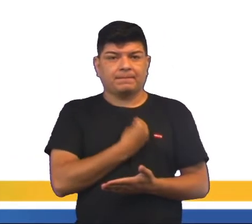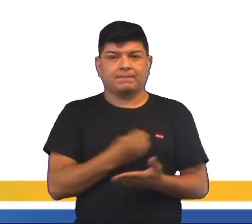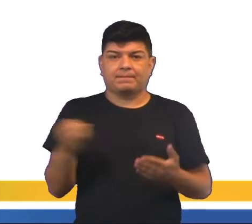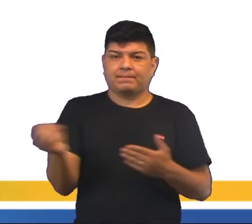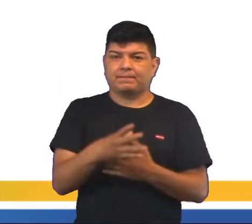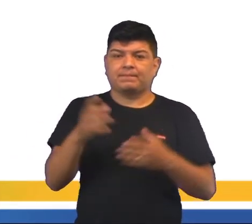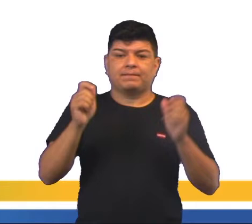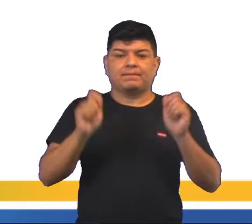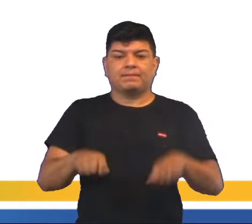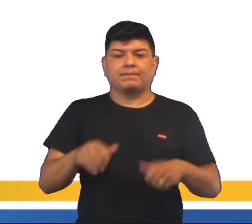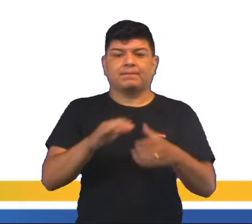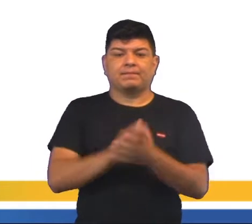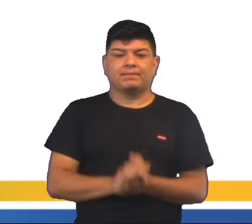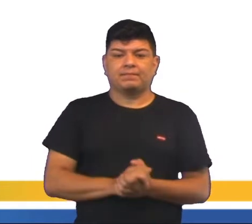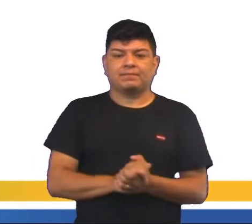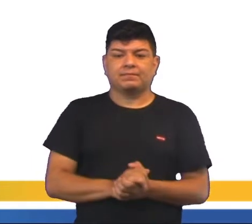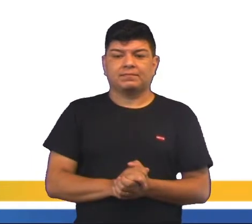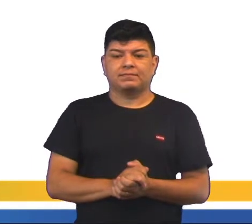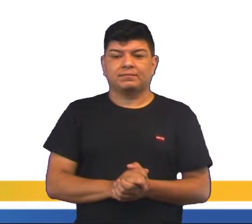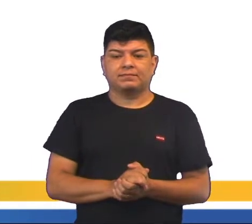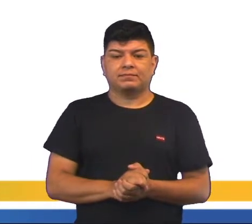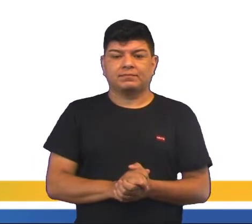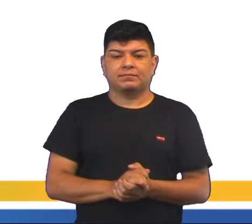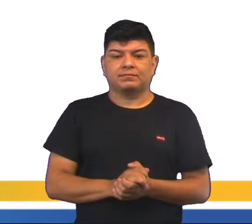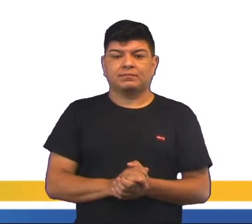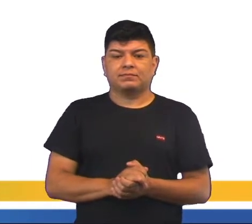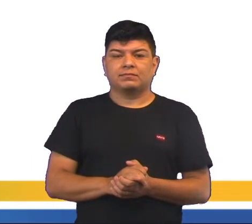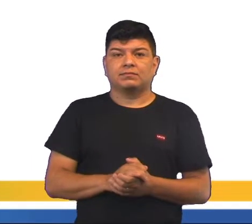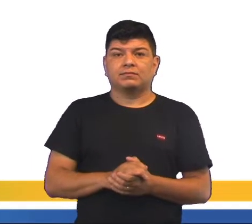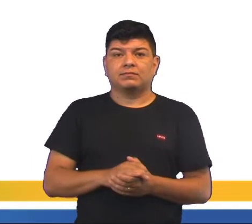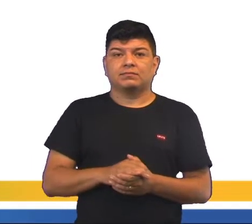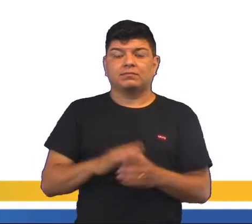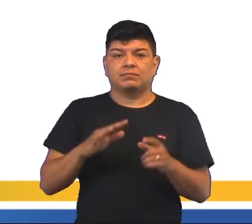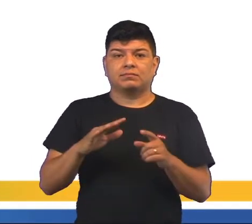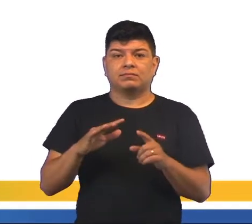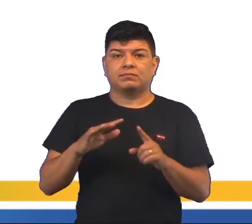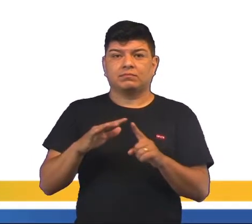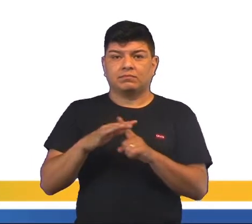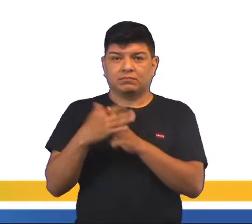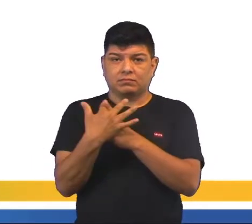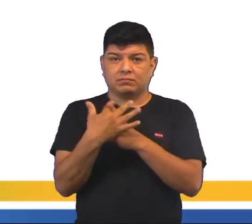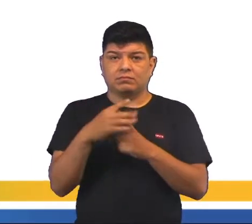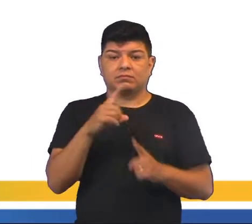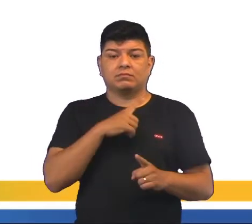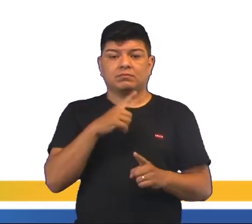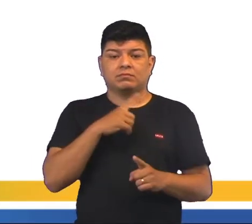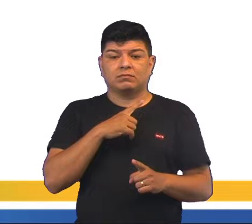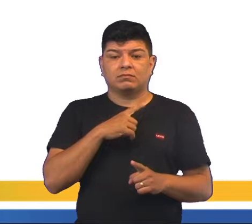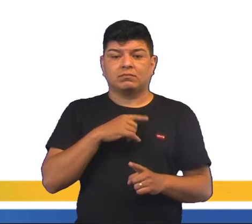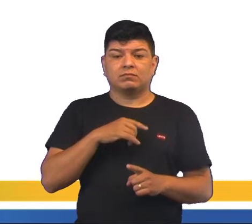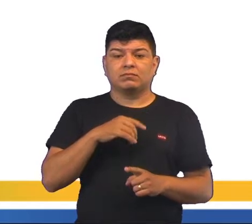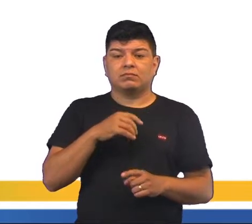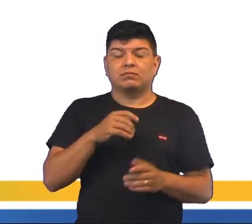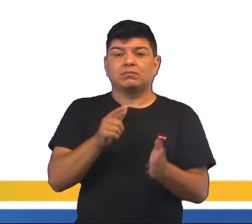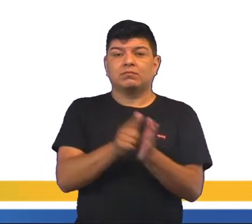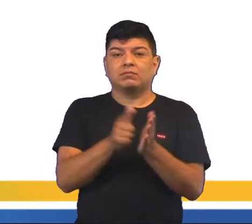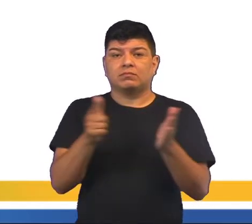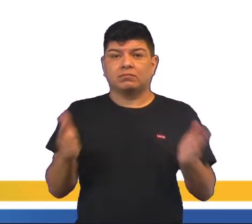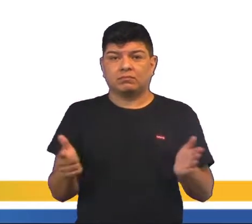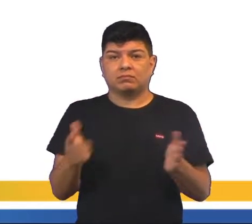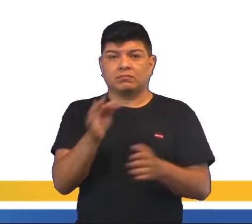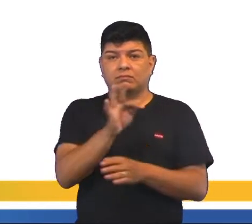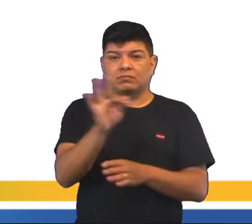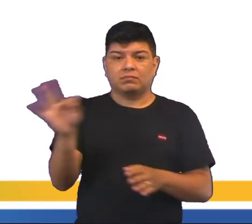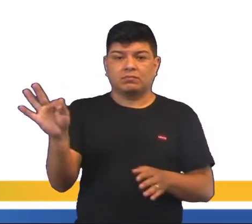novas possibilidades. Como precursores do socialismo, a gente tem aí o jornalista e agitador